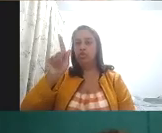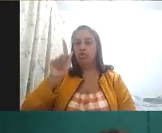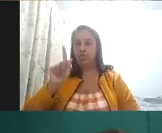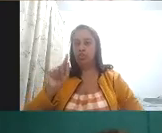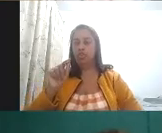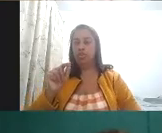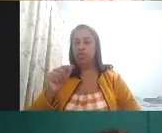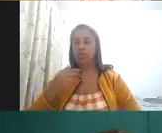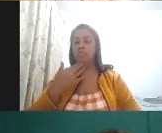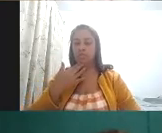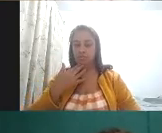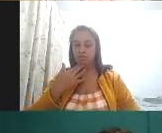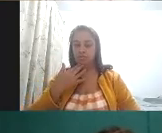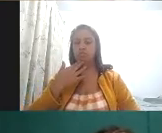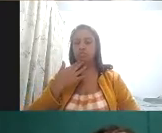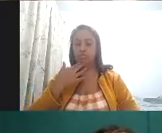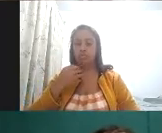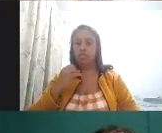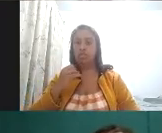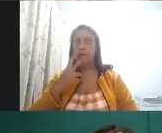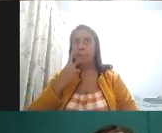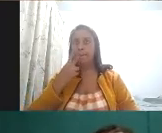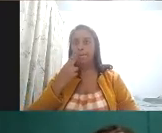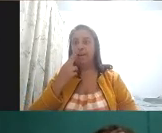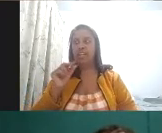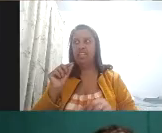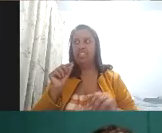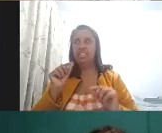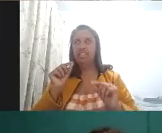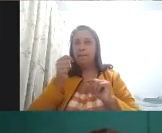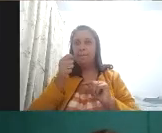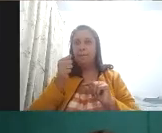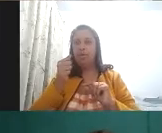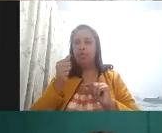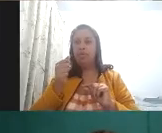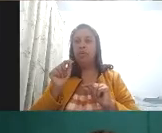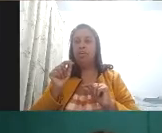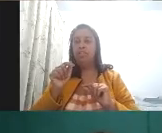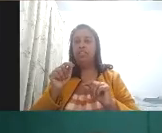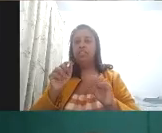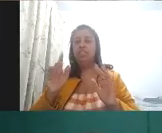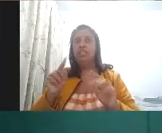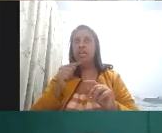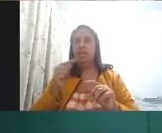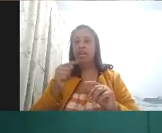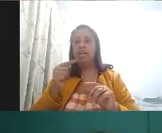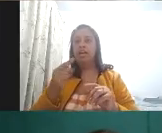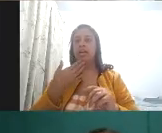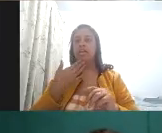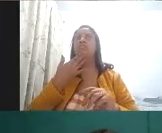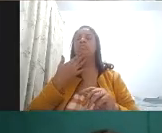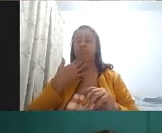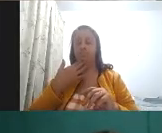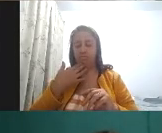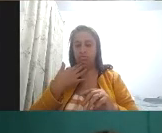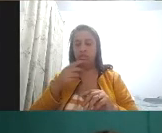Como se você estivesse fazendo um pequeno sim. Isso é a flexão e a extensão da coluna cervical alta, tá?